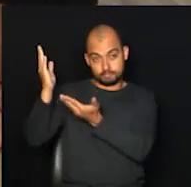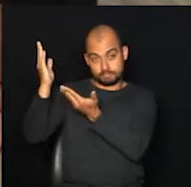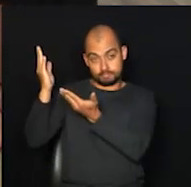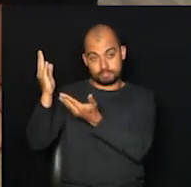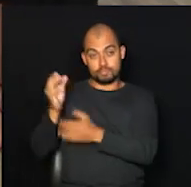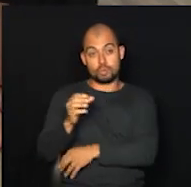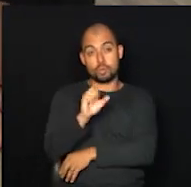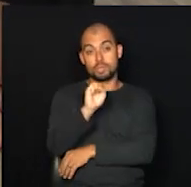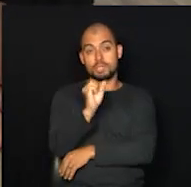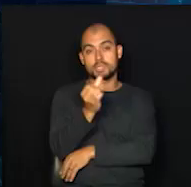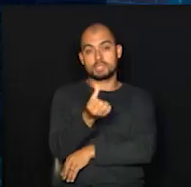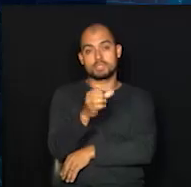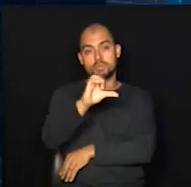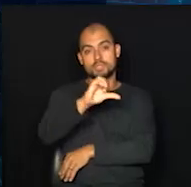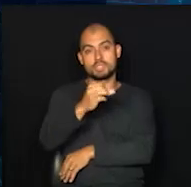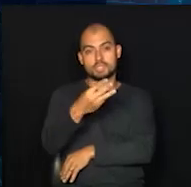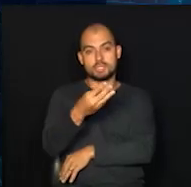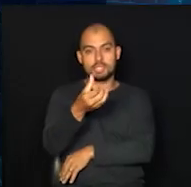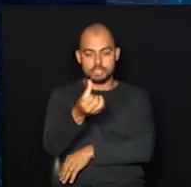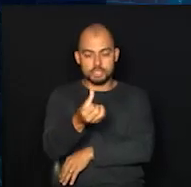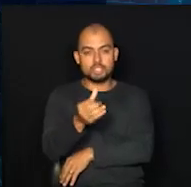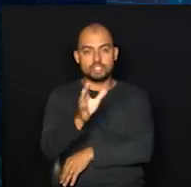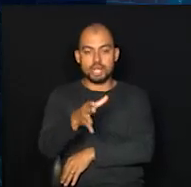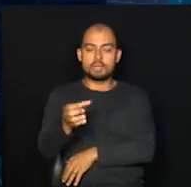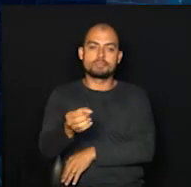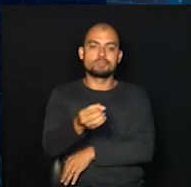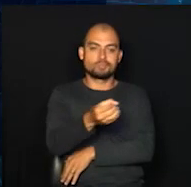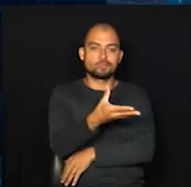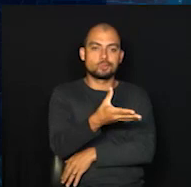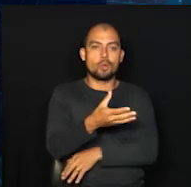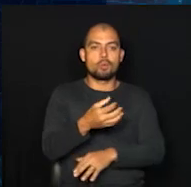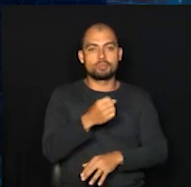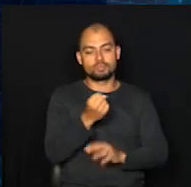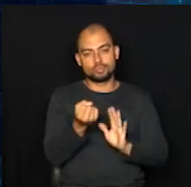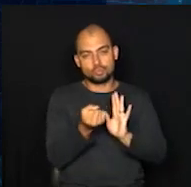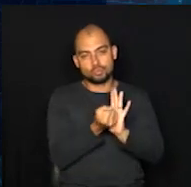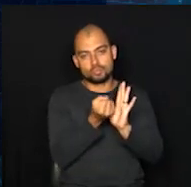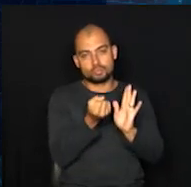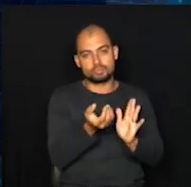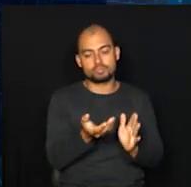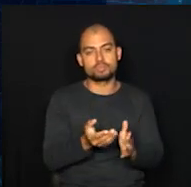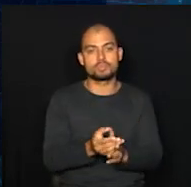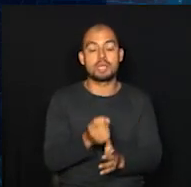86.936 casos, já com os números atualizados desta manhã em Campinas,